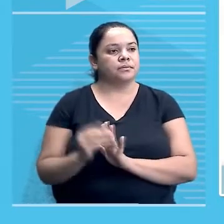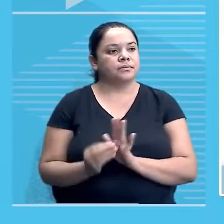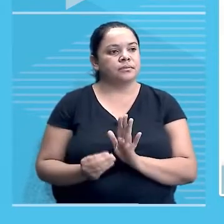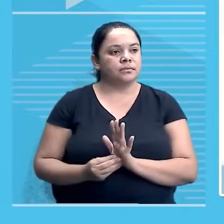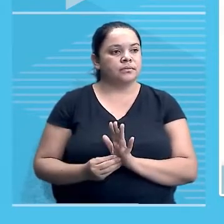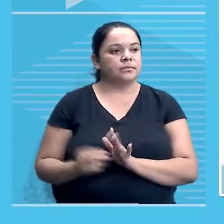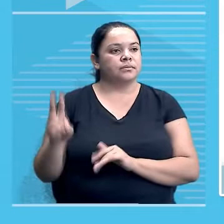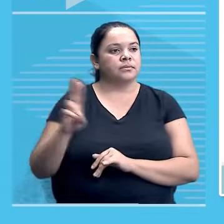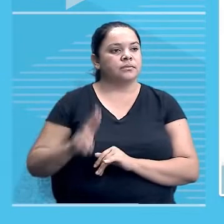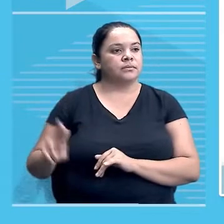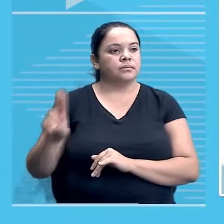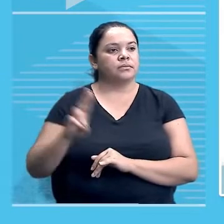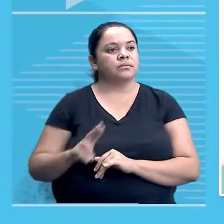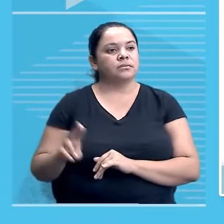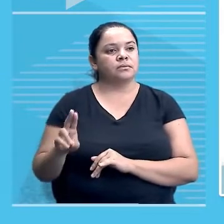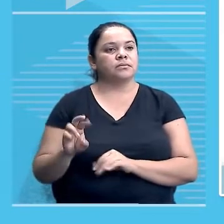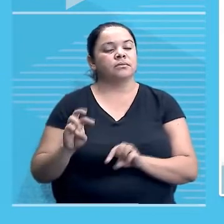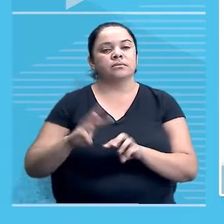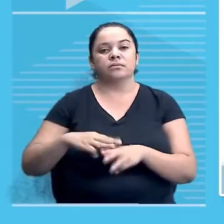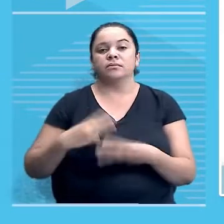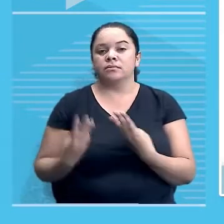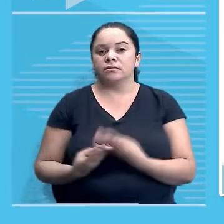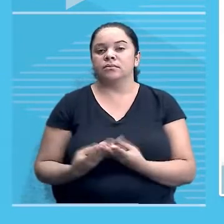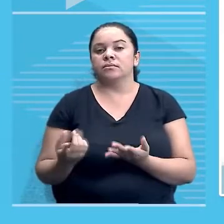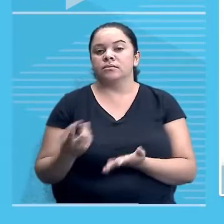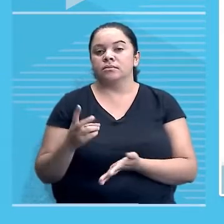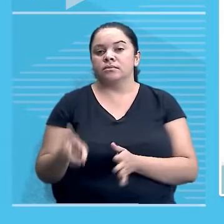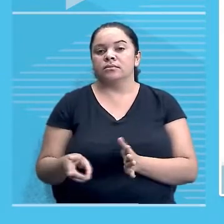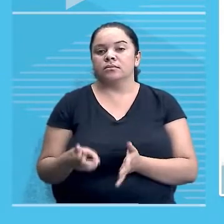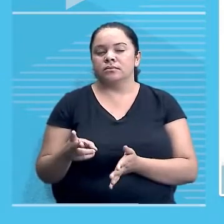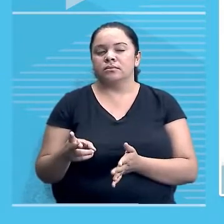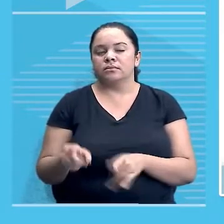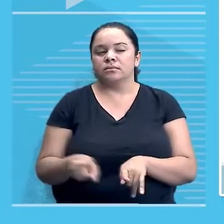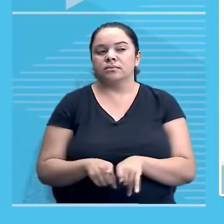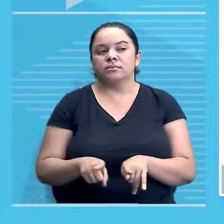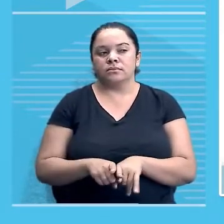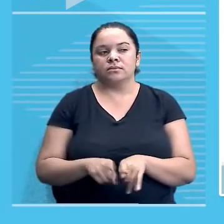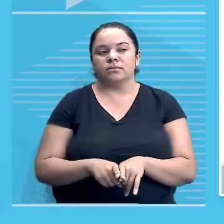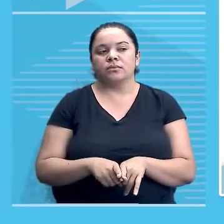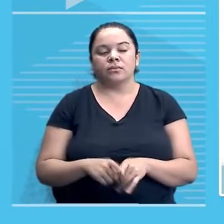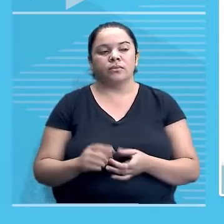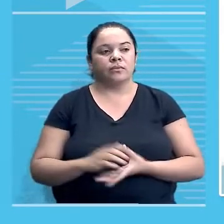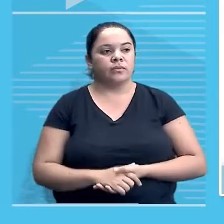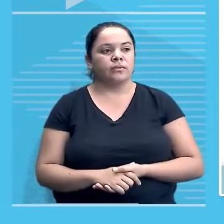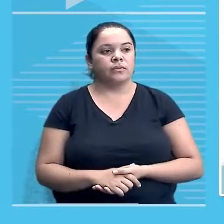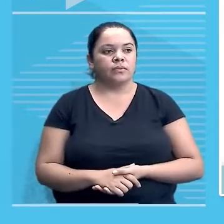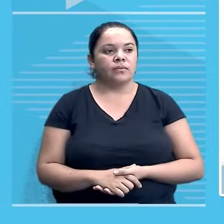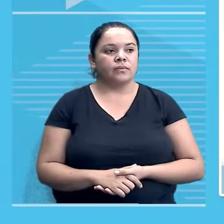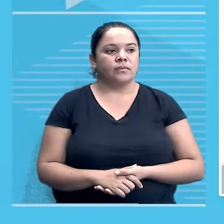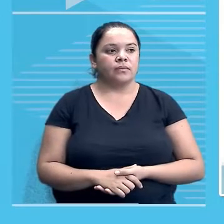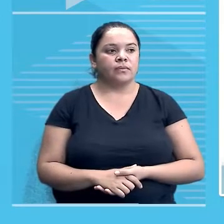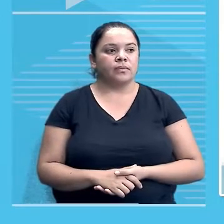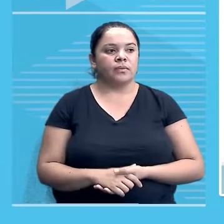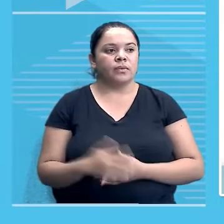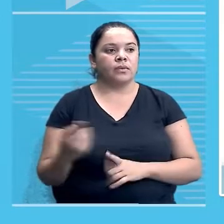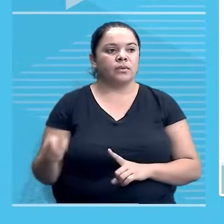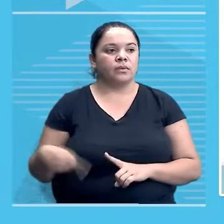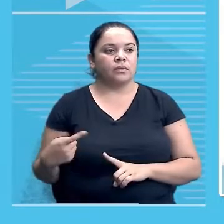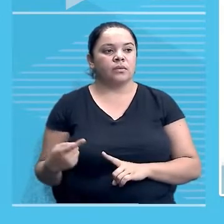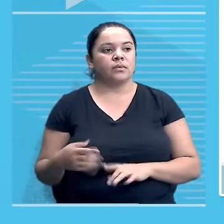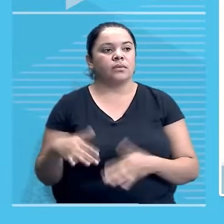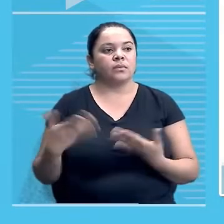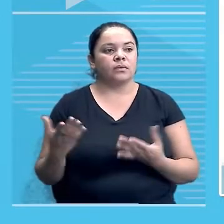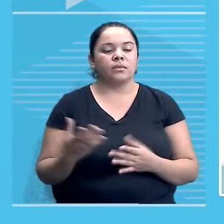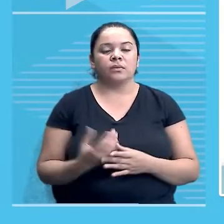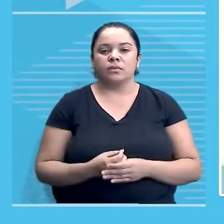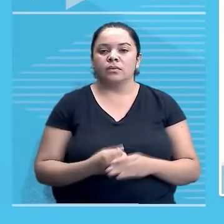também como nosso material, ok? E nosso objetivo é caracterizar